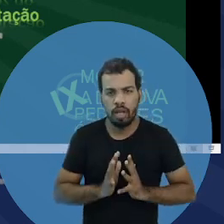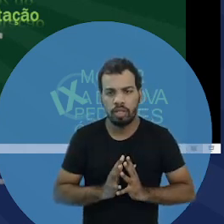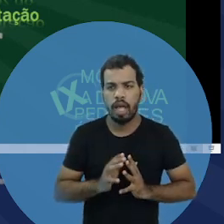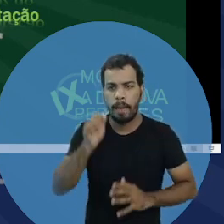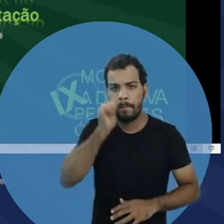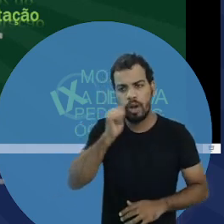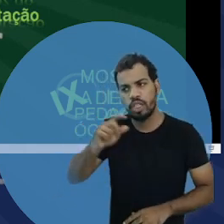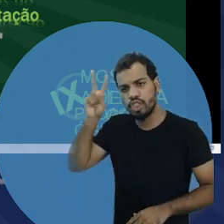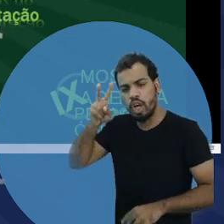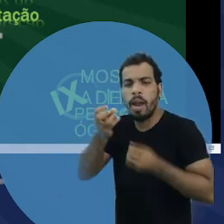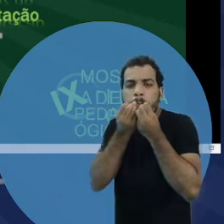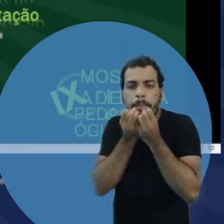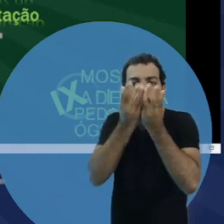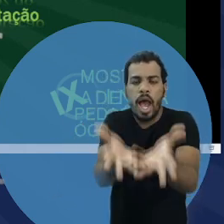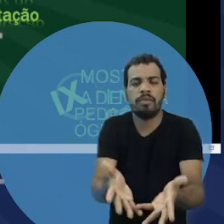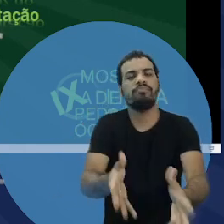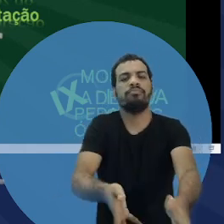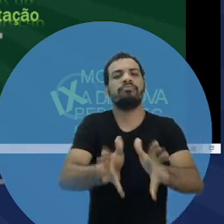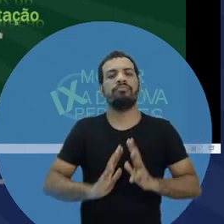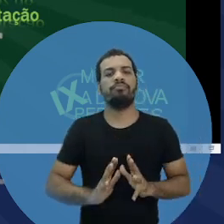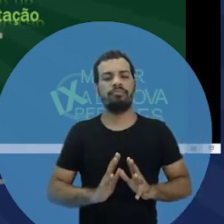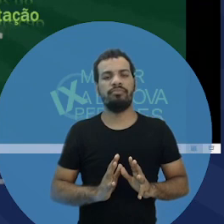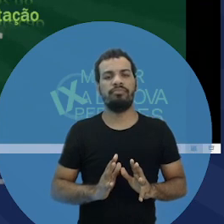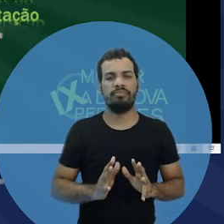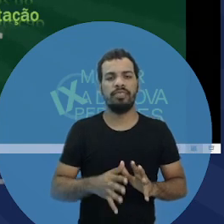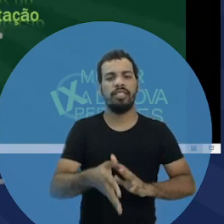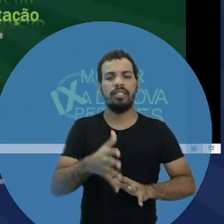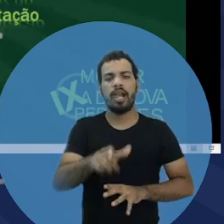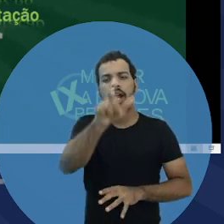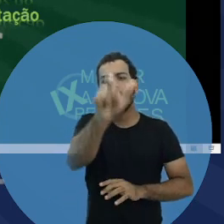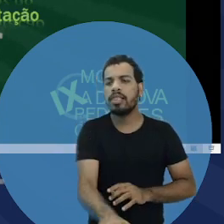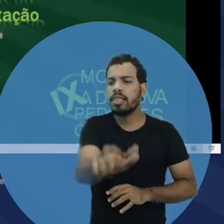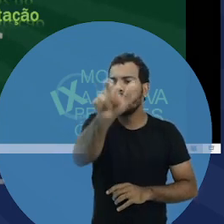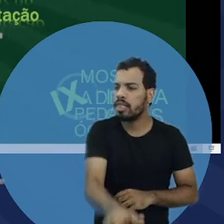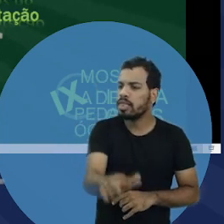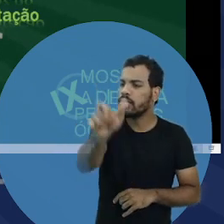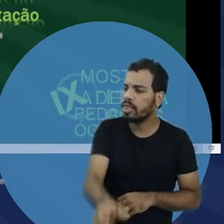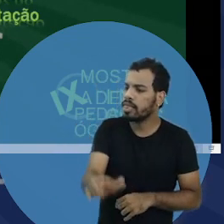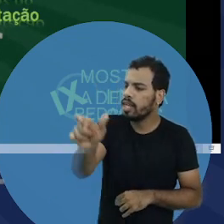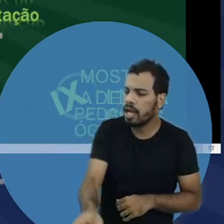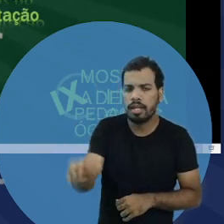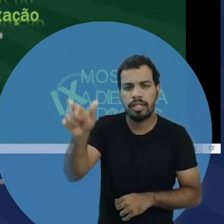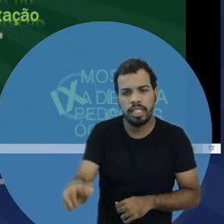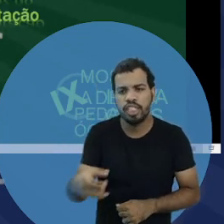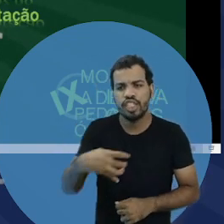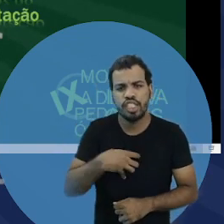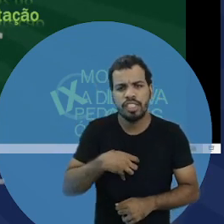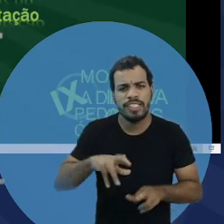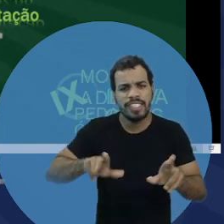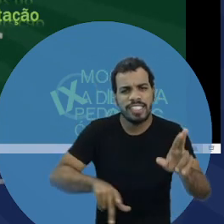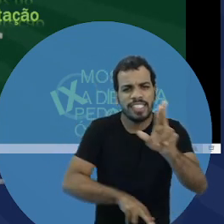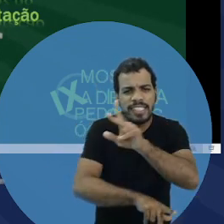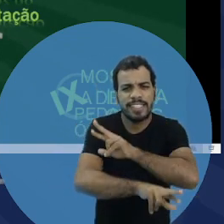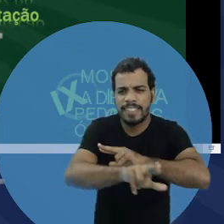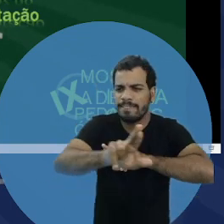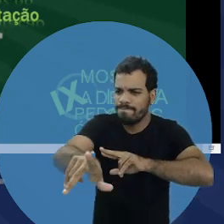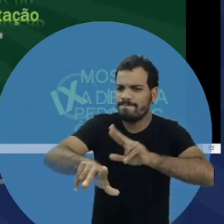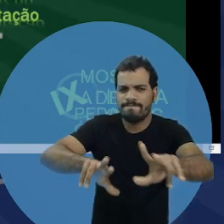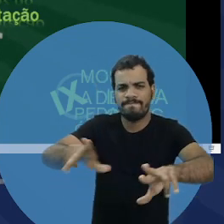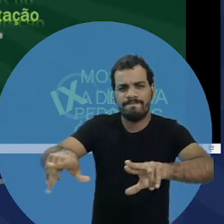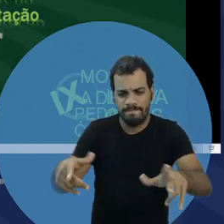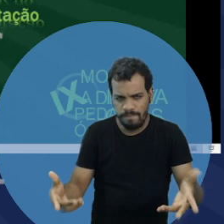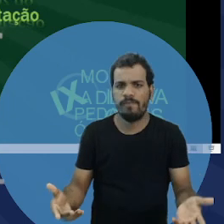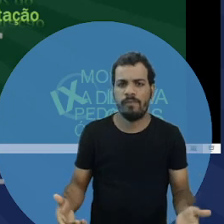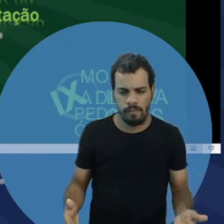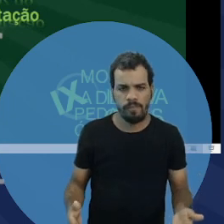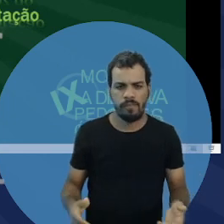a história, as suas individualidades, suas subjetividades, né? Então, Grada Quilomba, ela traz